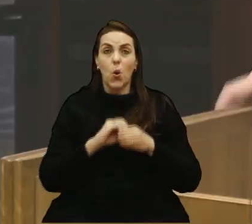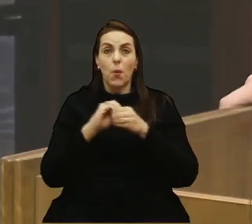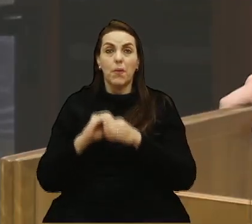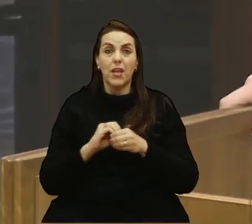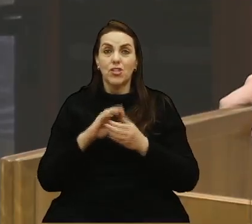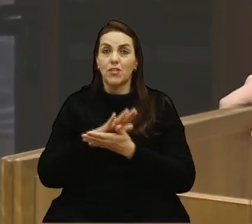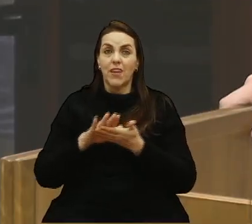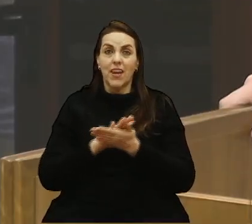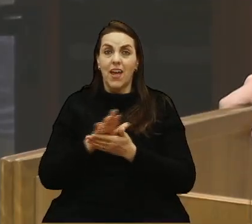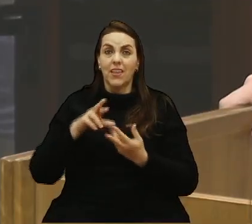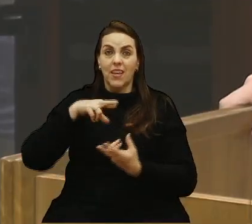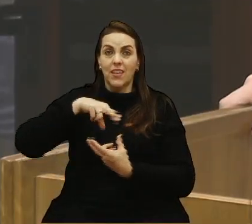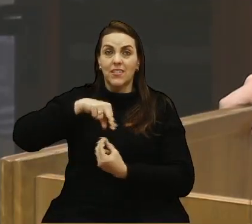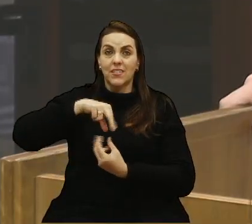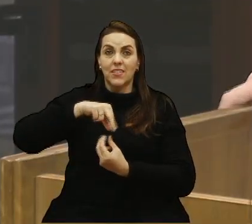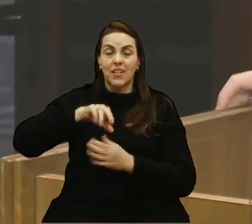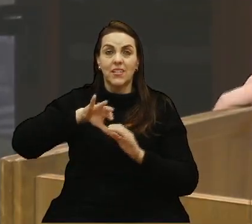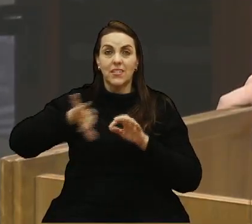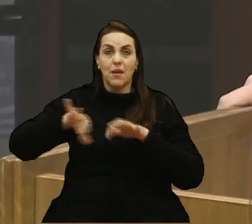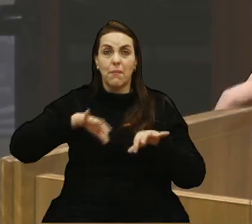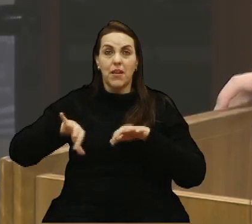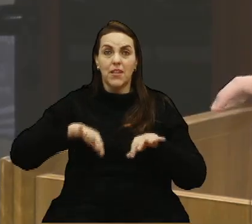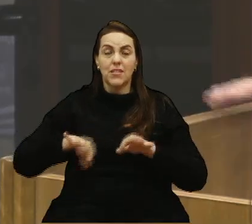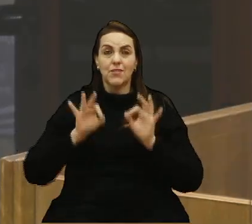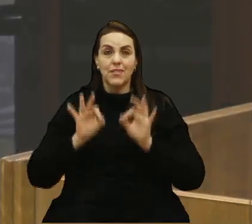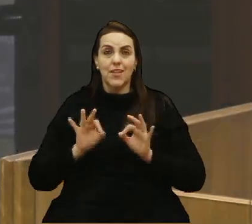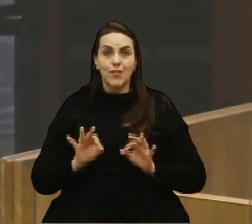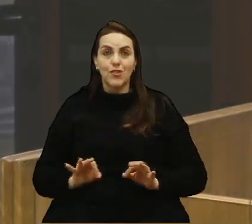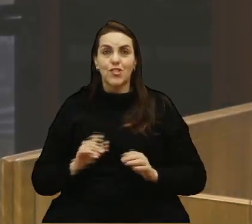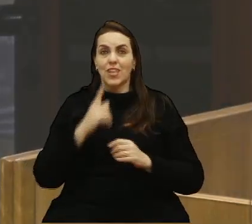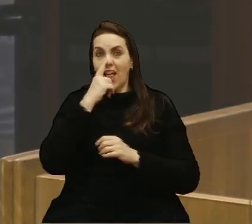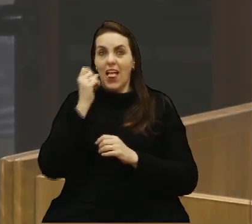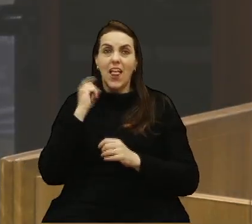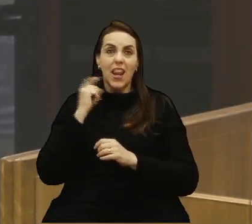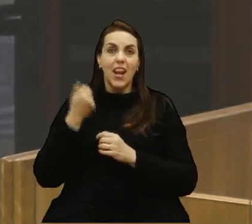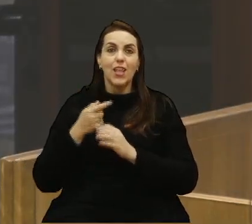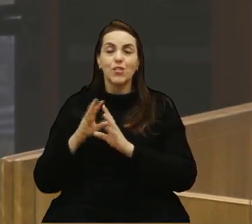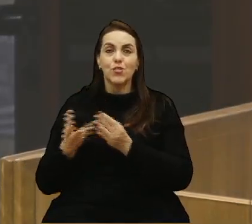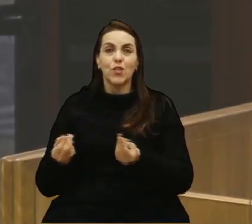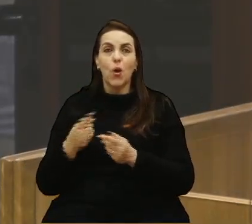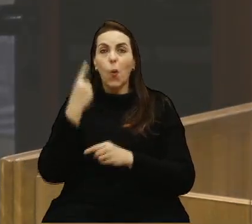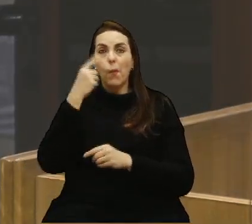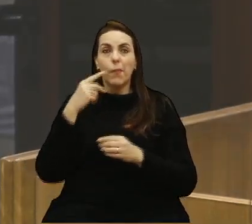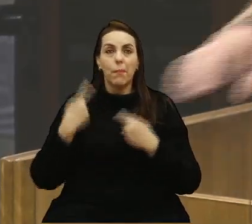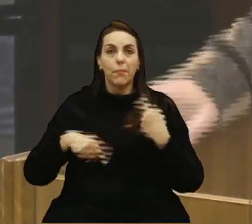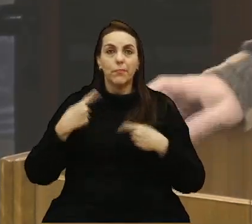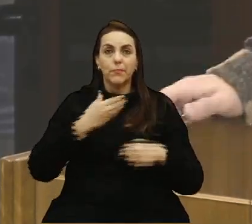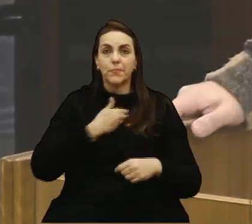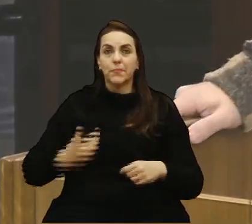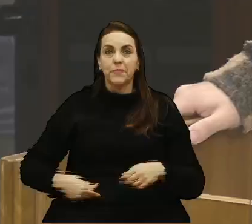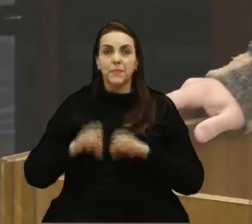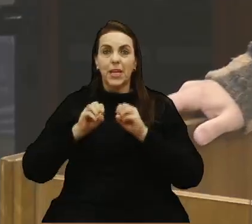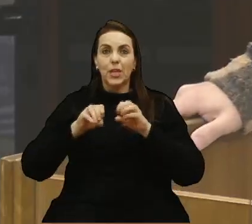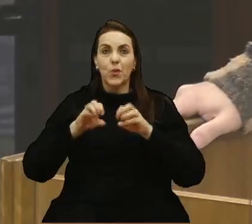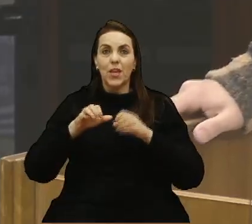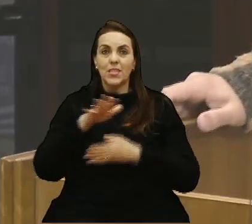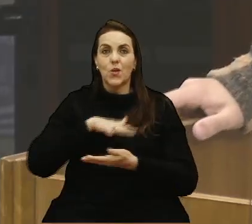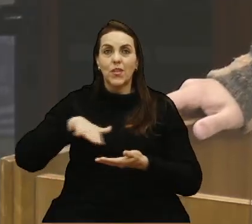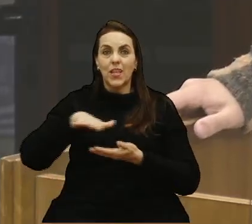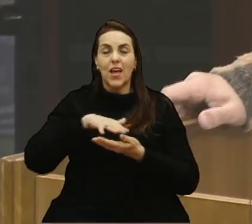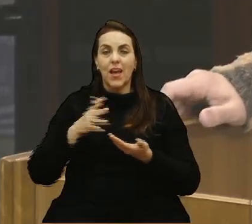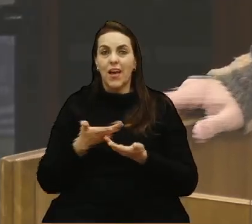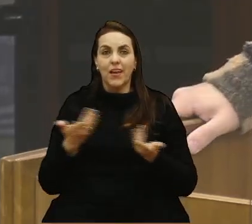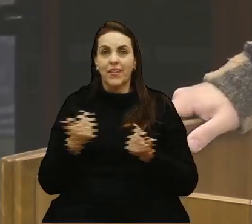que haja a separação correta do lixo, quando não promove uma política pública de educação